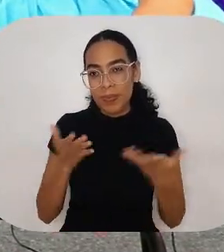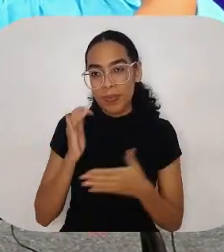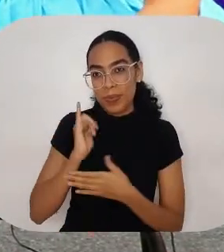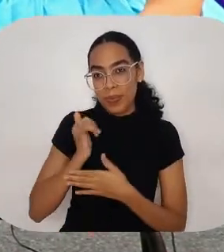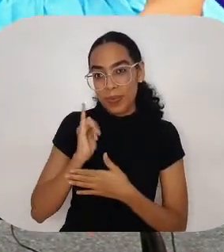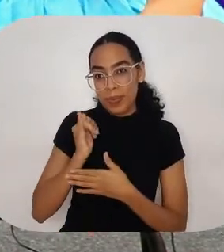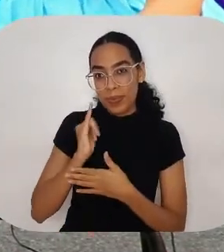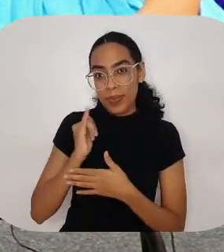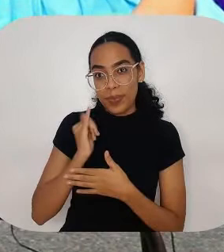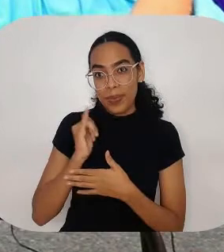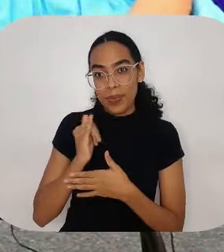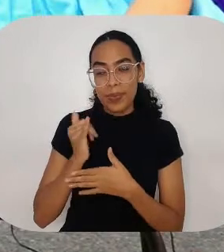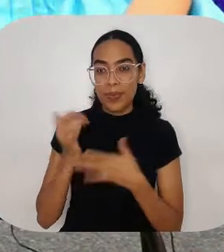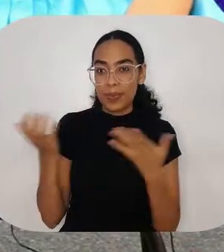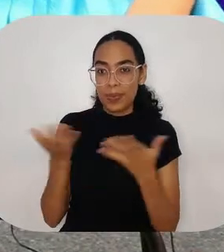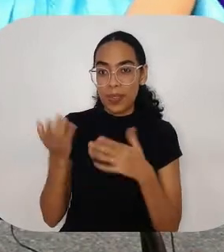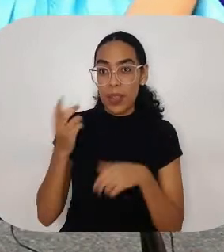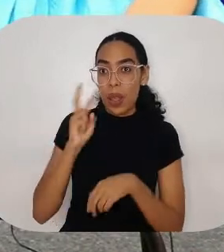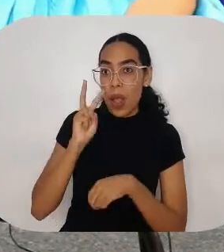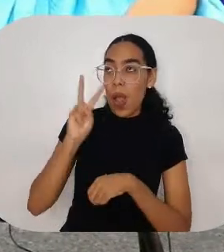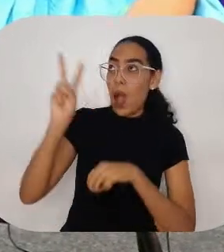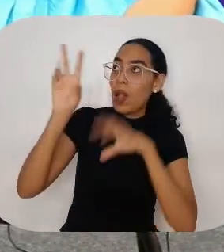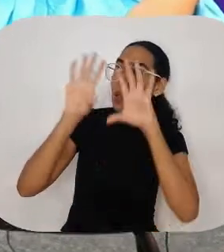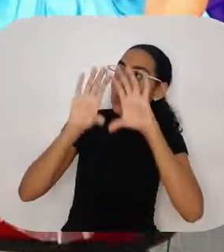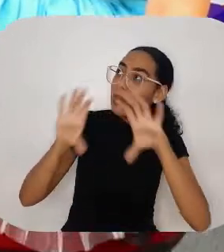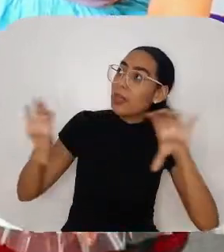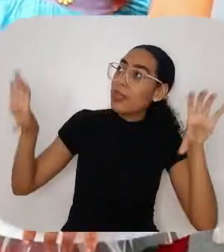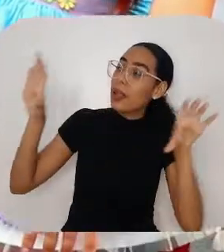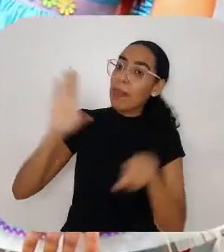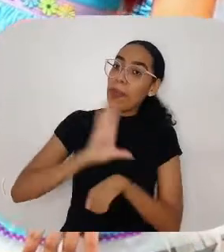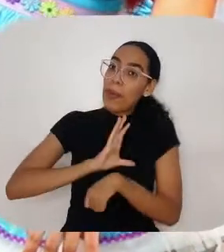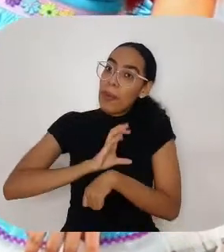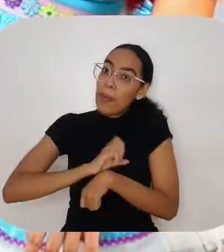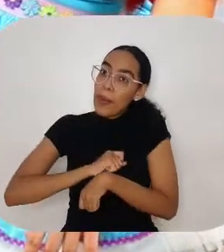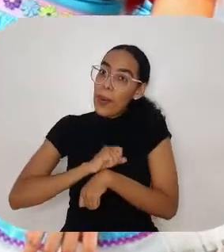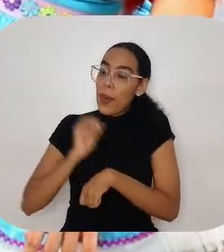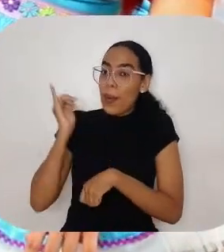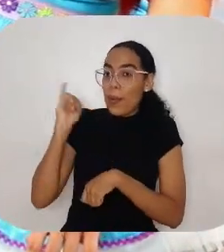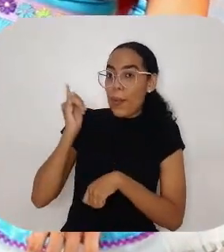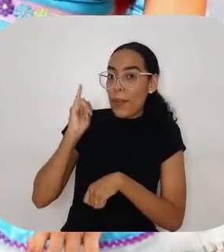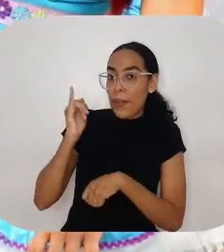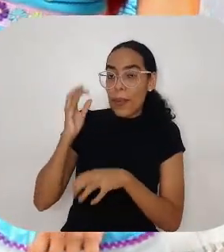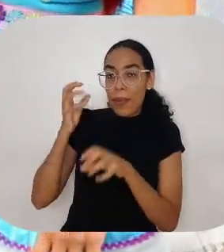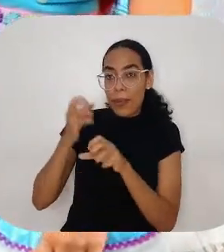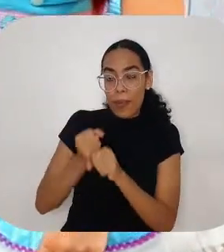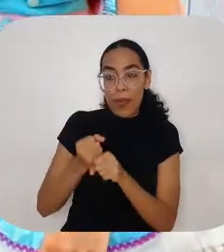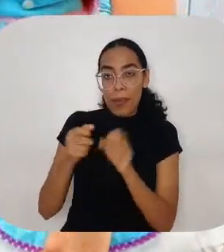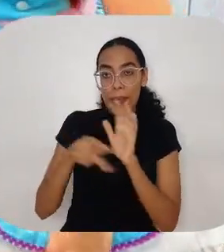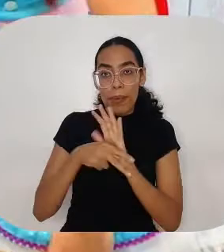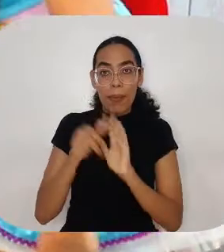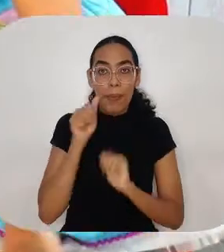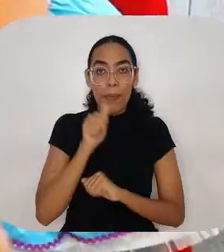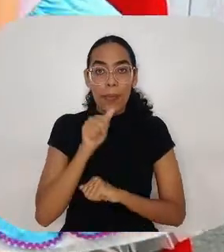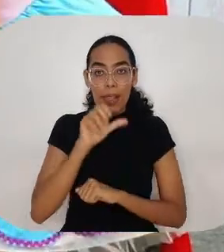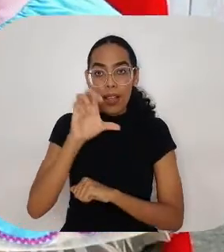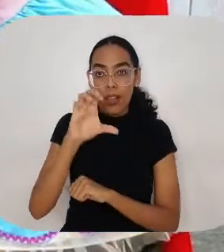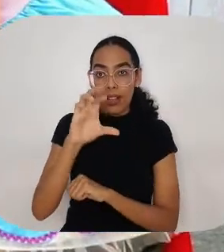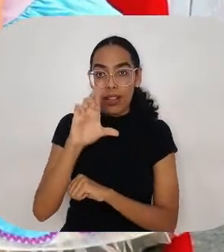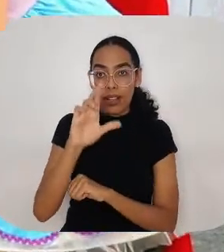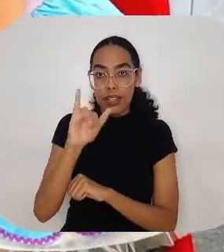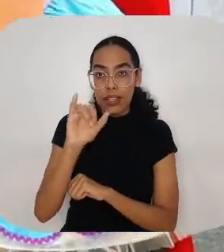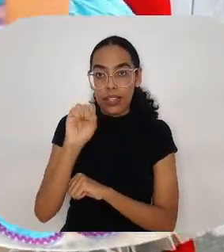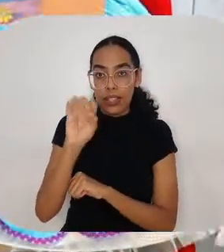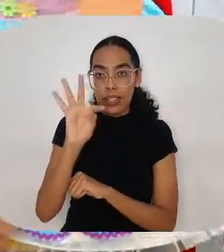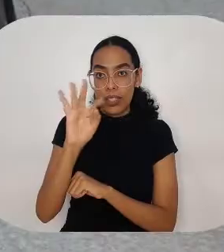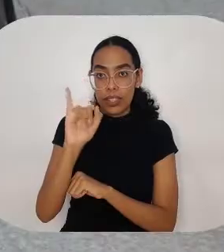a nossa contação de história. Olha pro céu, meu amor, com as histórias da Cristiane Souza e do